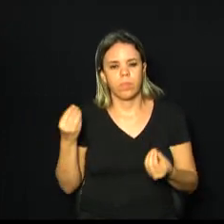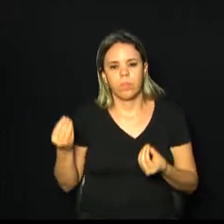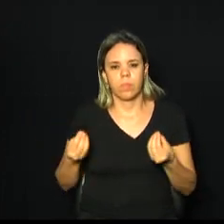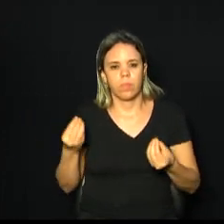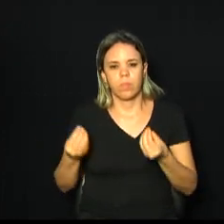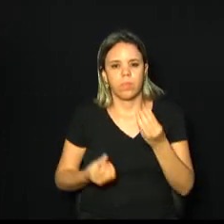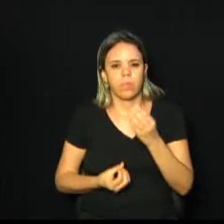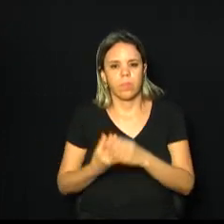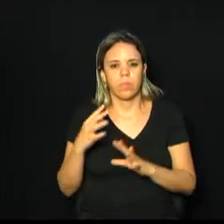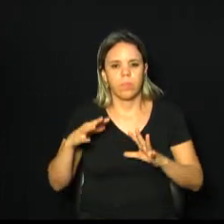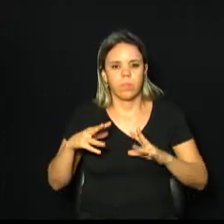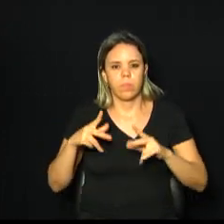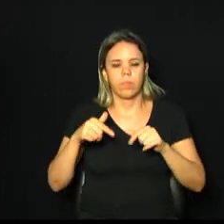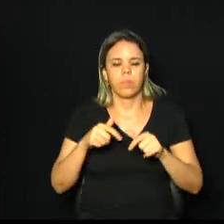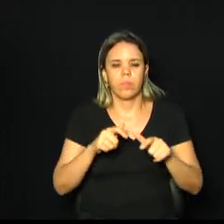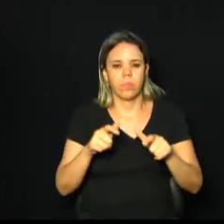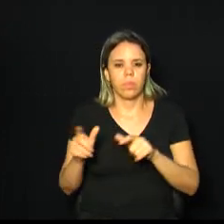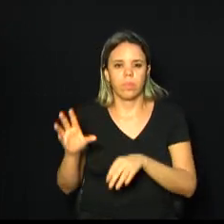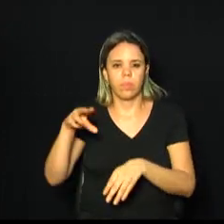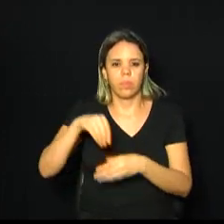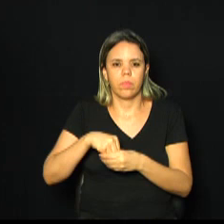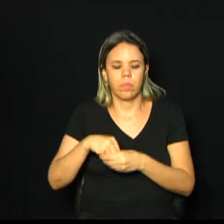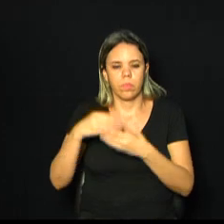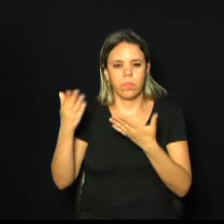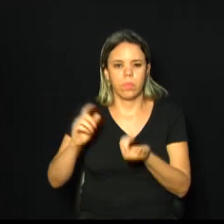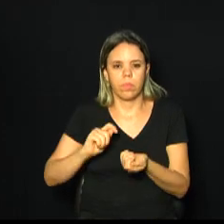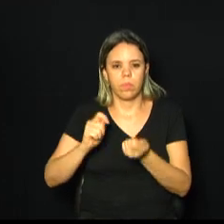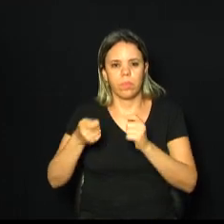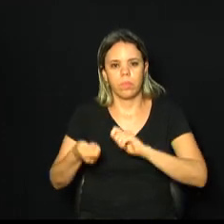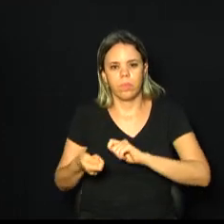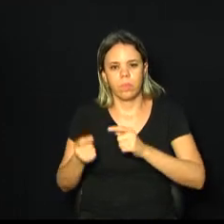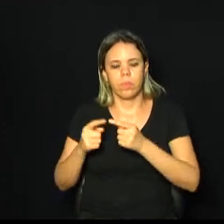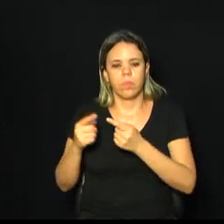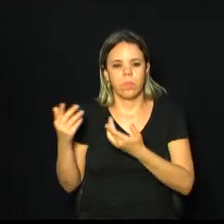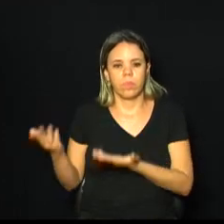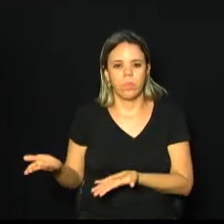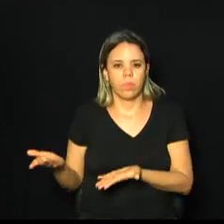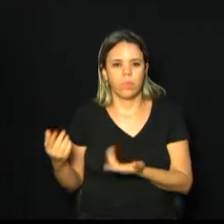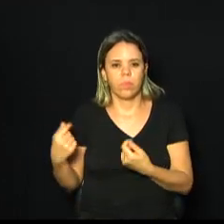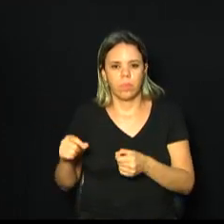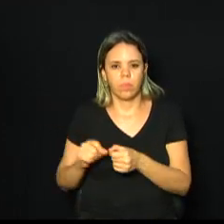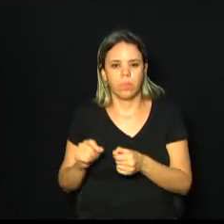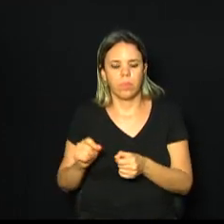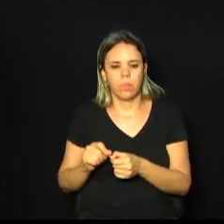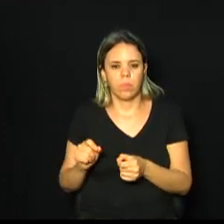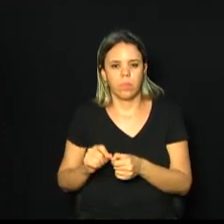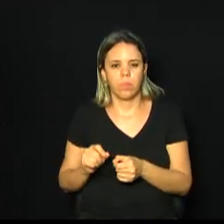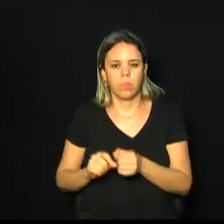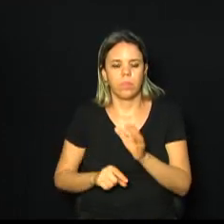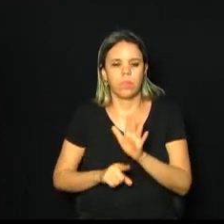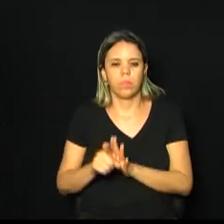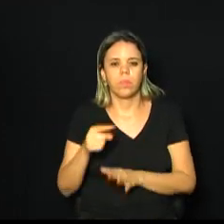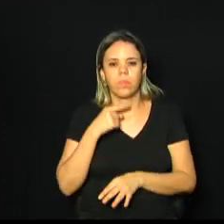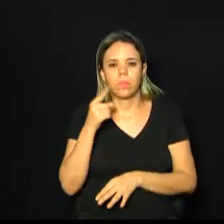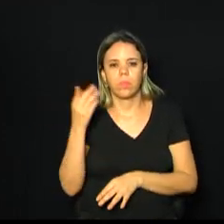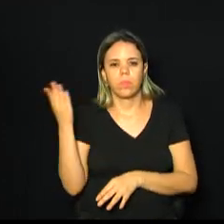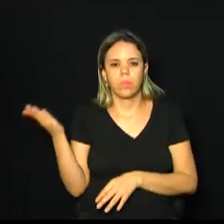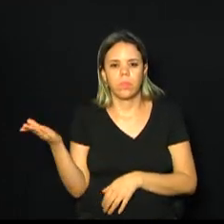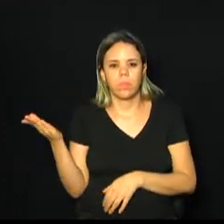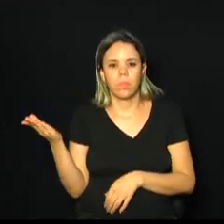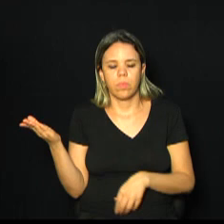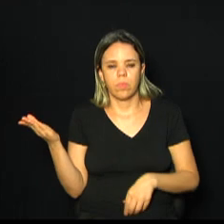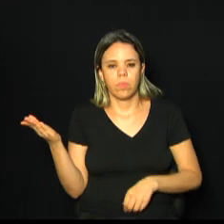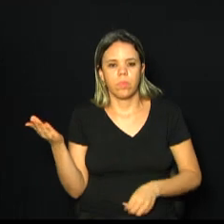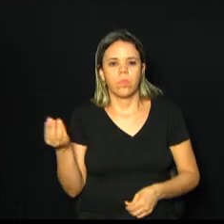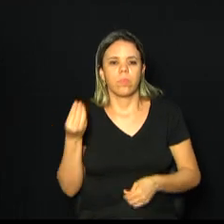crio todos os campos dentro de uma adequação que deve ser feita. E a pergunta que eu faço, Carlinhos, como